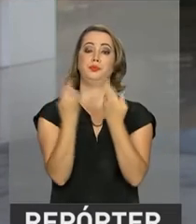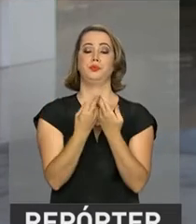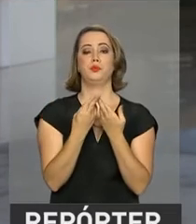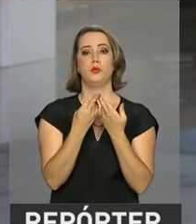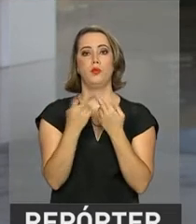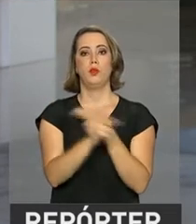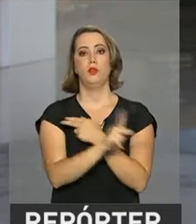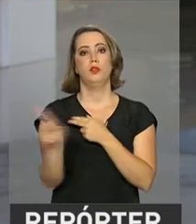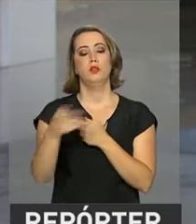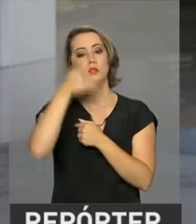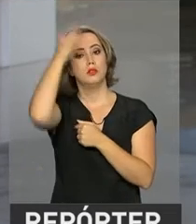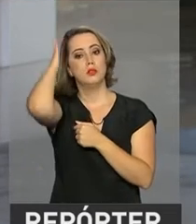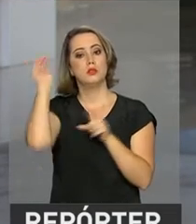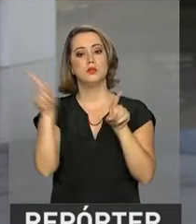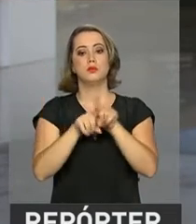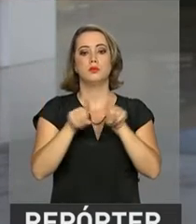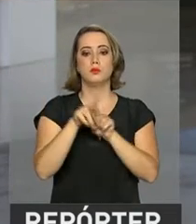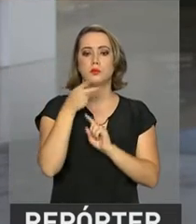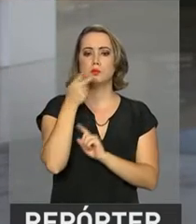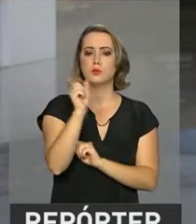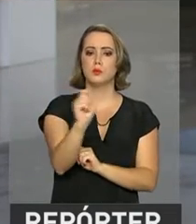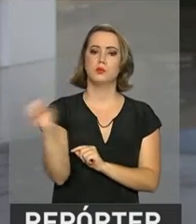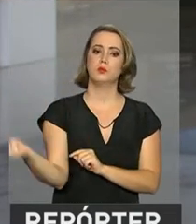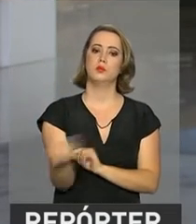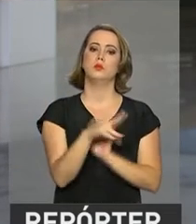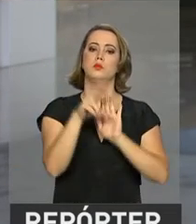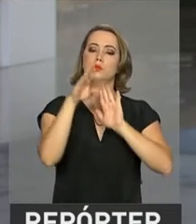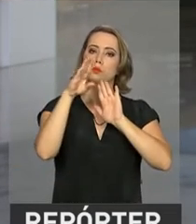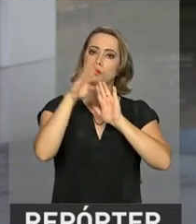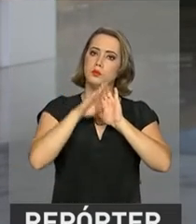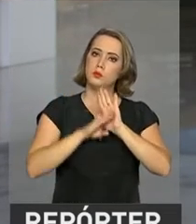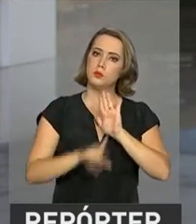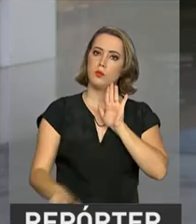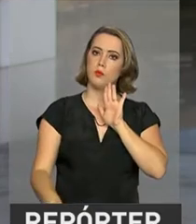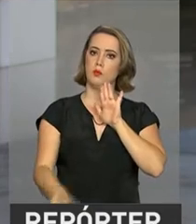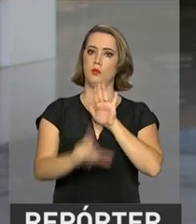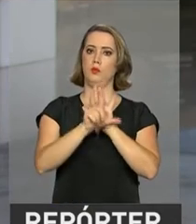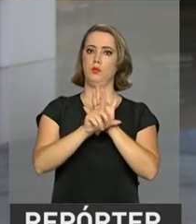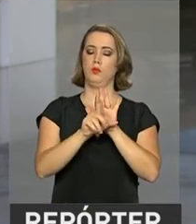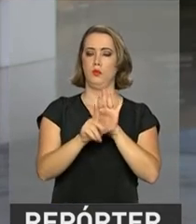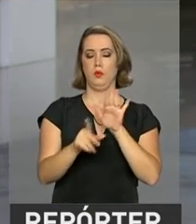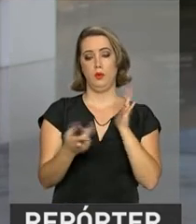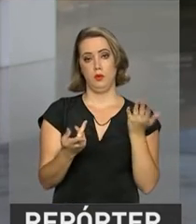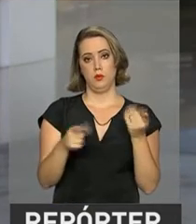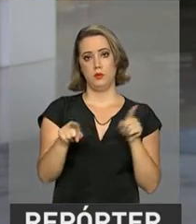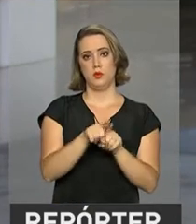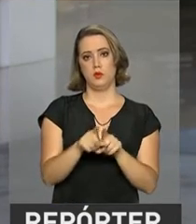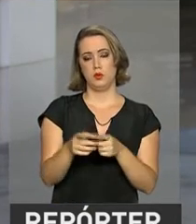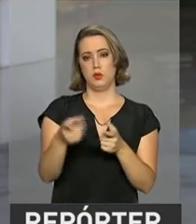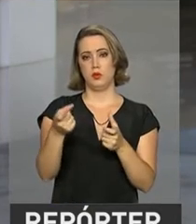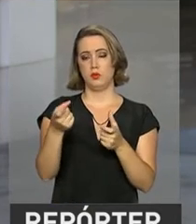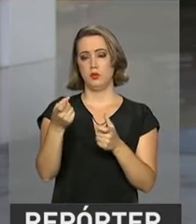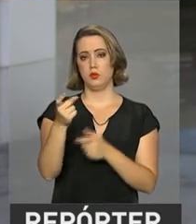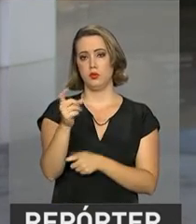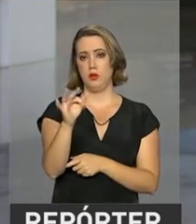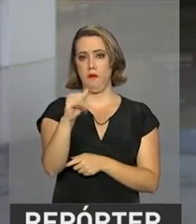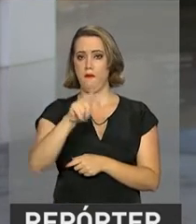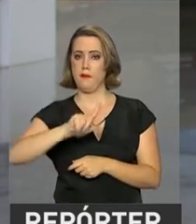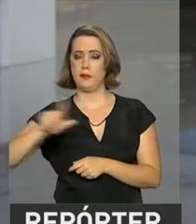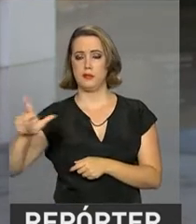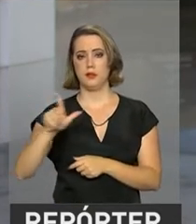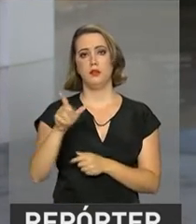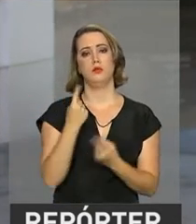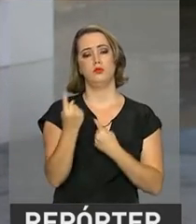michel temer também falou sobre o novo projeto de lei de recuperação fiscal dos estados a versão anterior foi